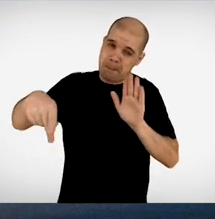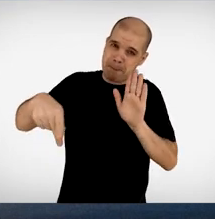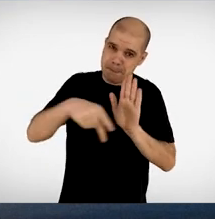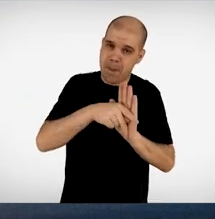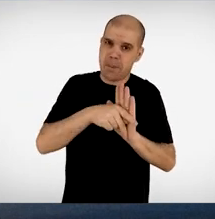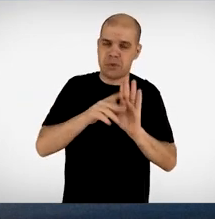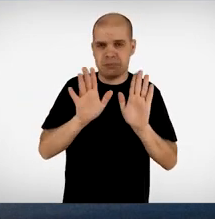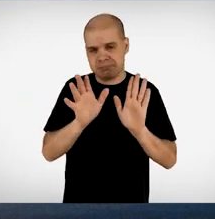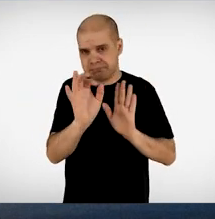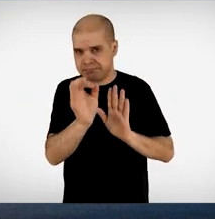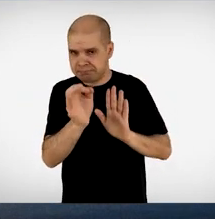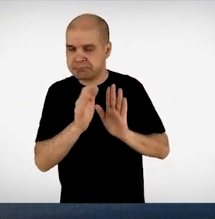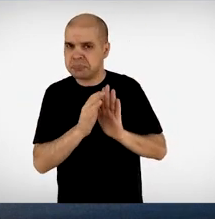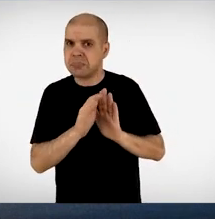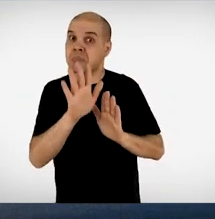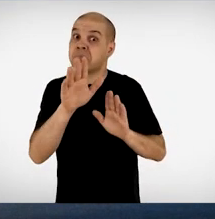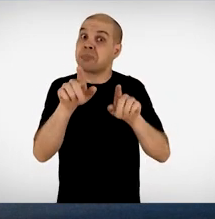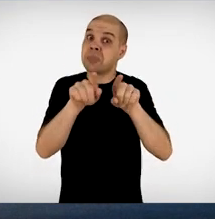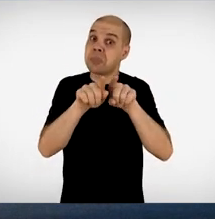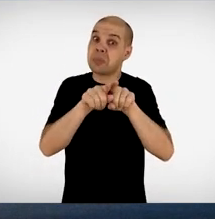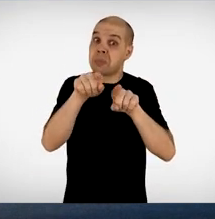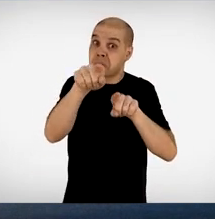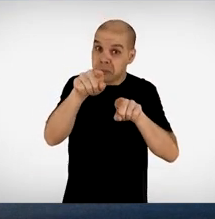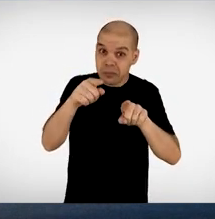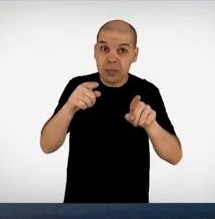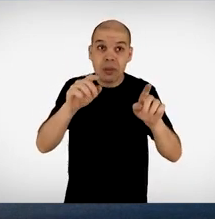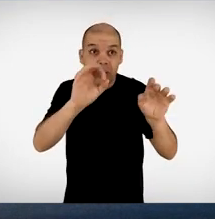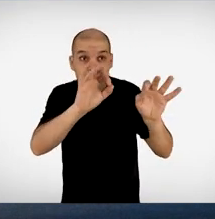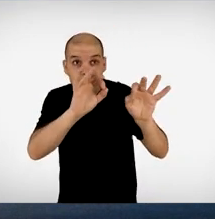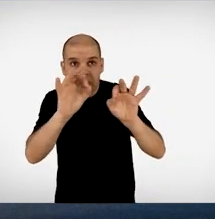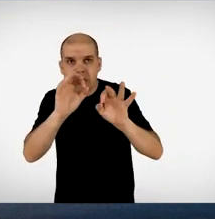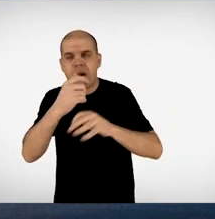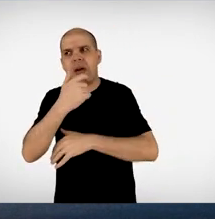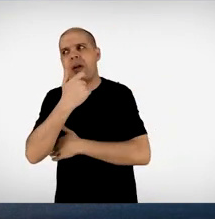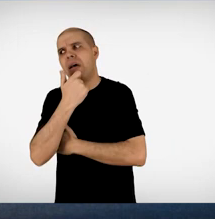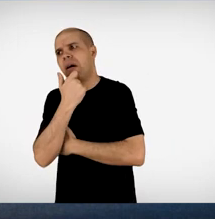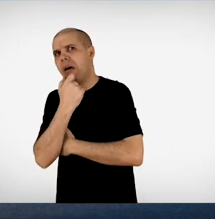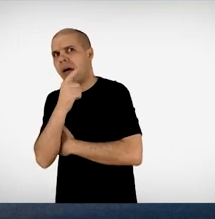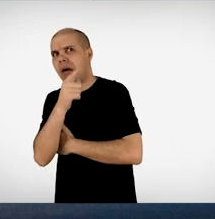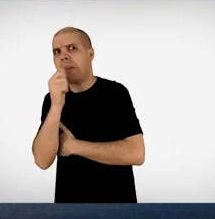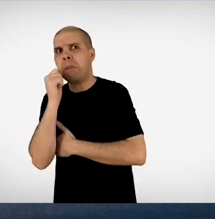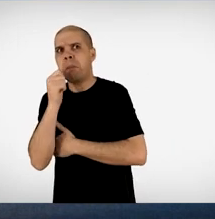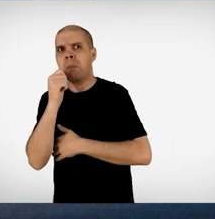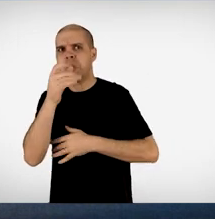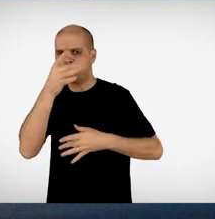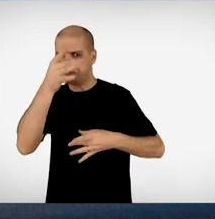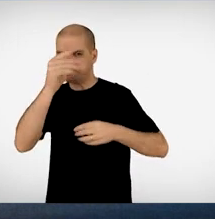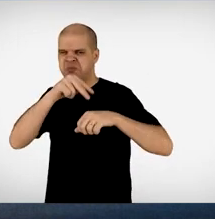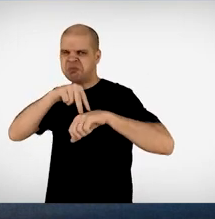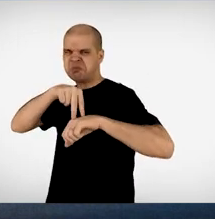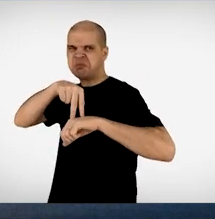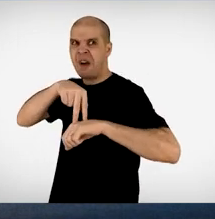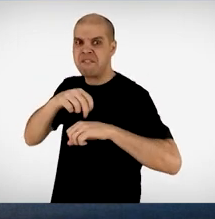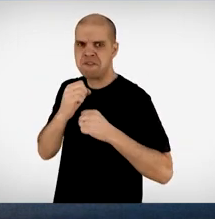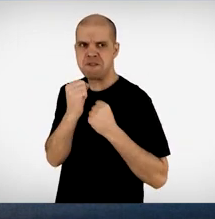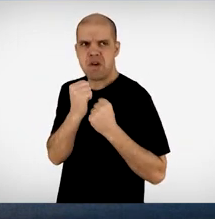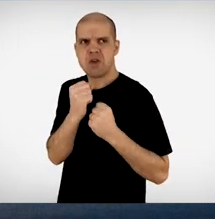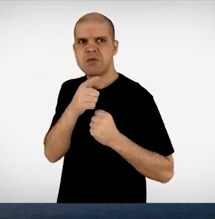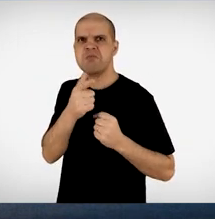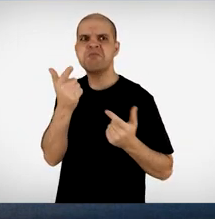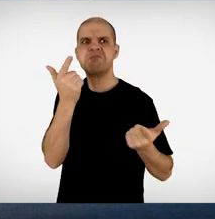nós, principalmente as pessoas que estão, digamos assim, no verão da vida, se reconhecem na